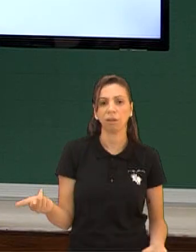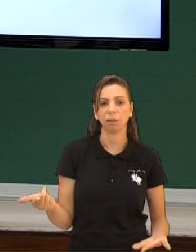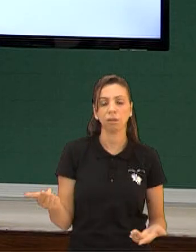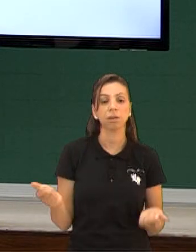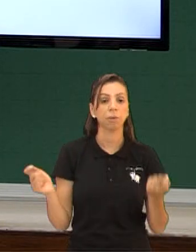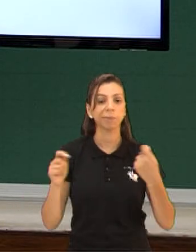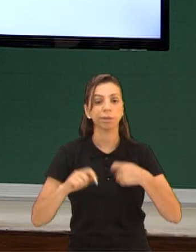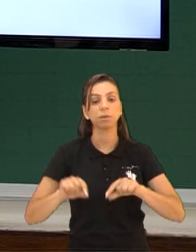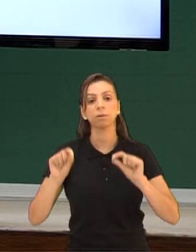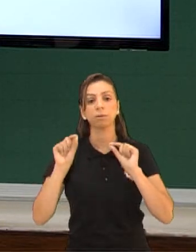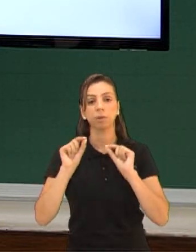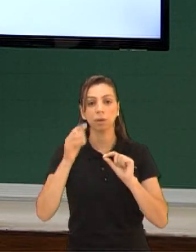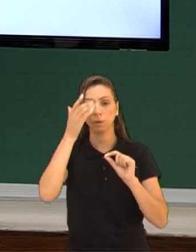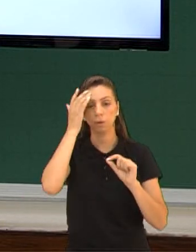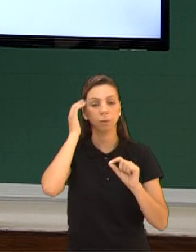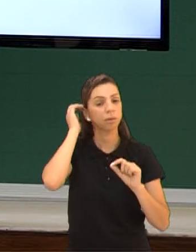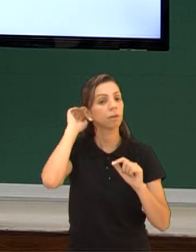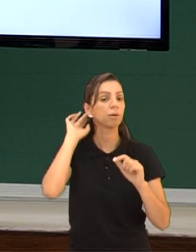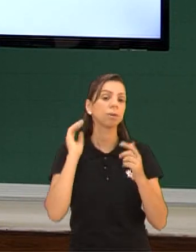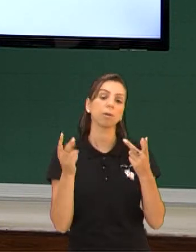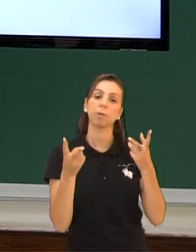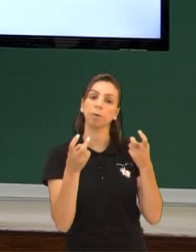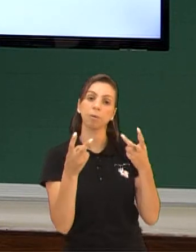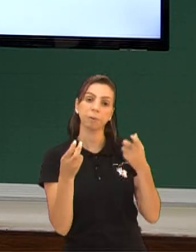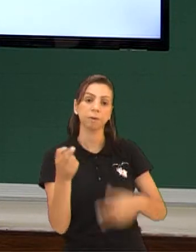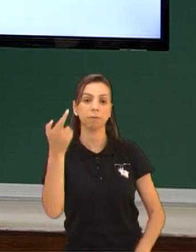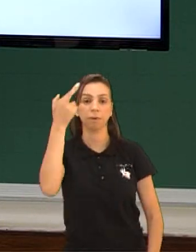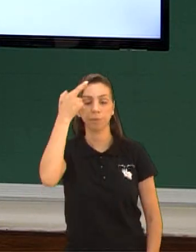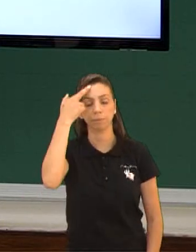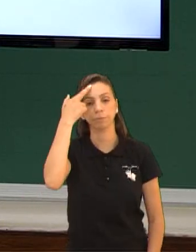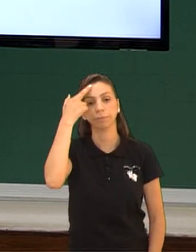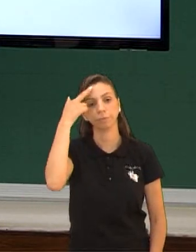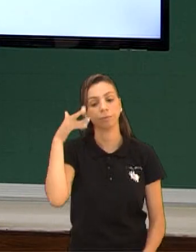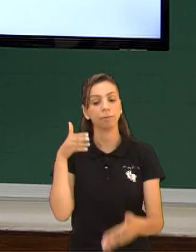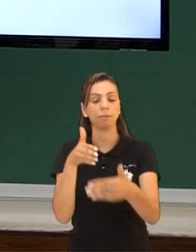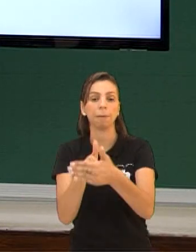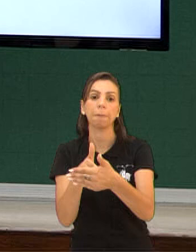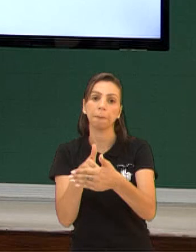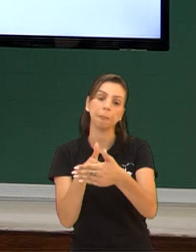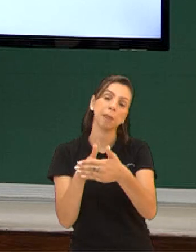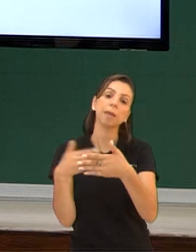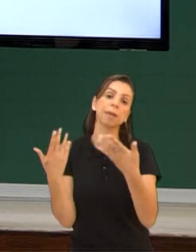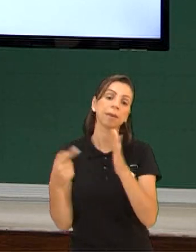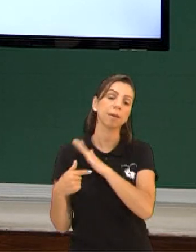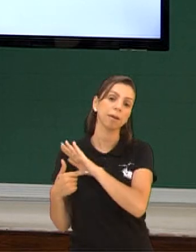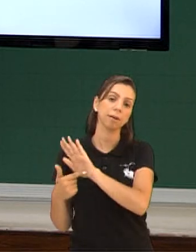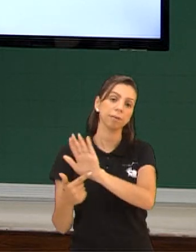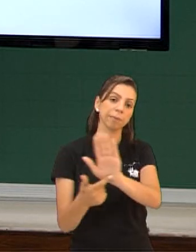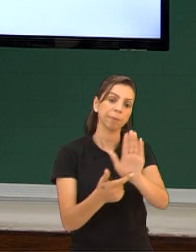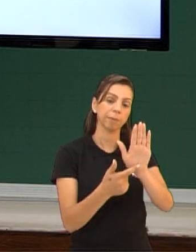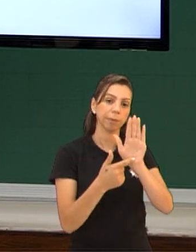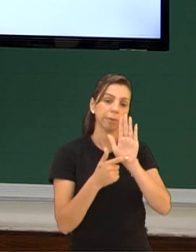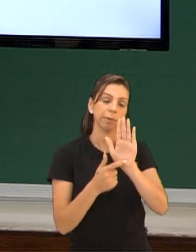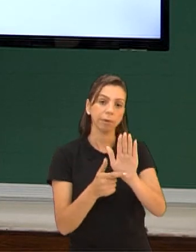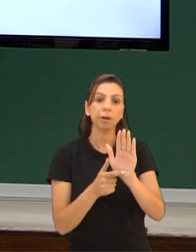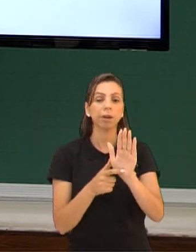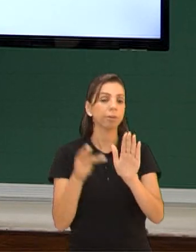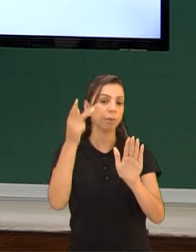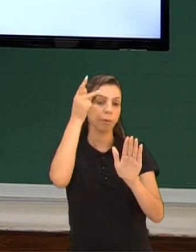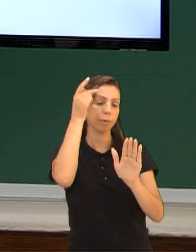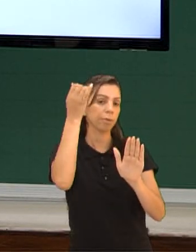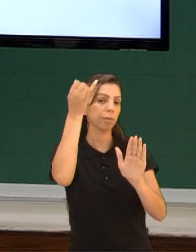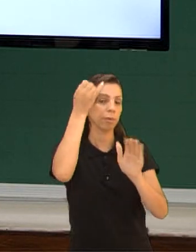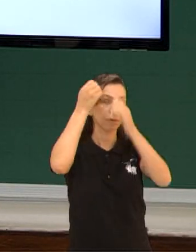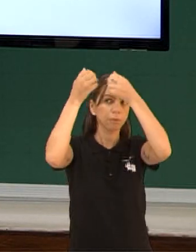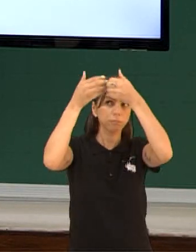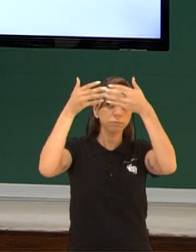é necessário observar a razão nos seus limites, e quem teria mostrado, despertado o Kant